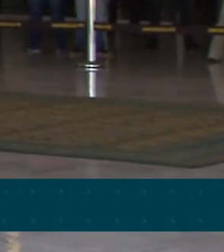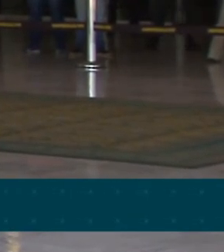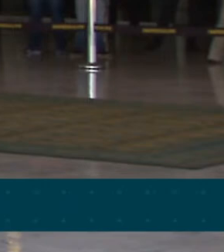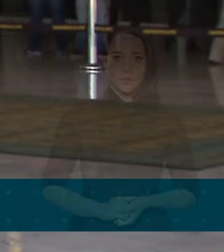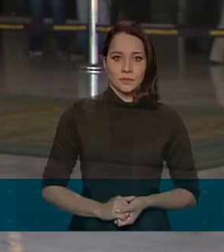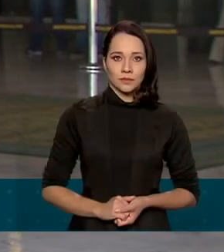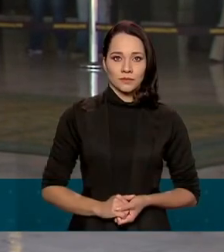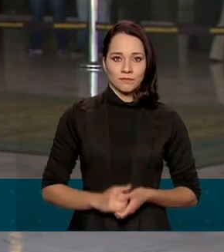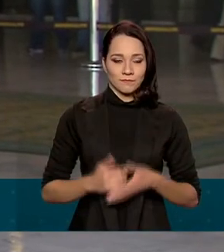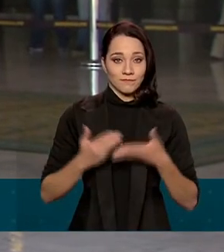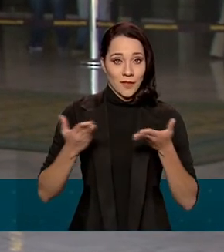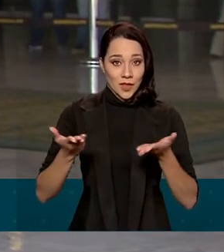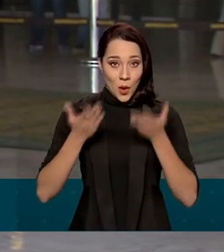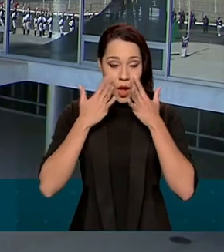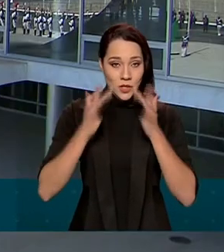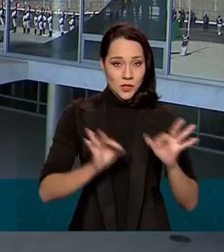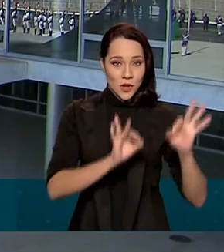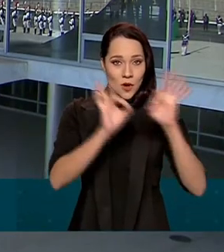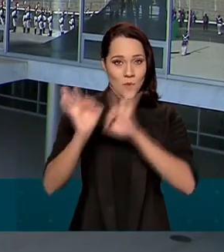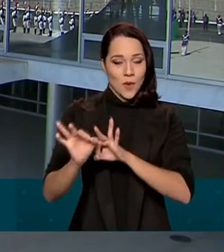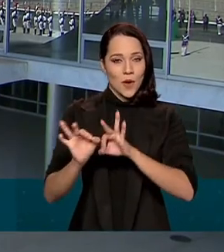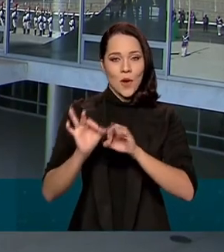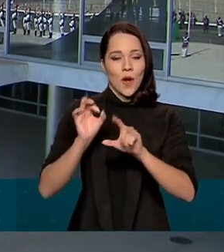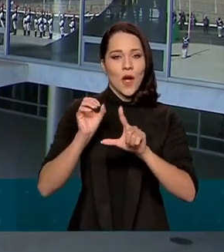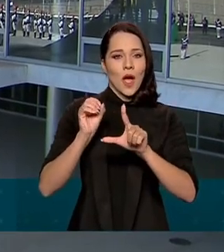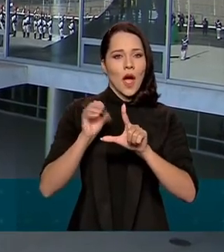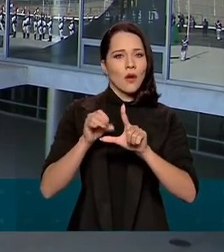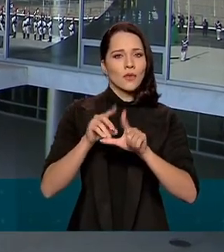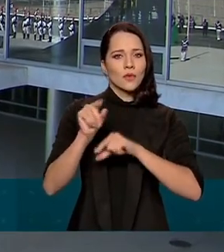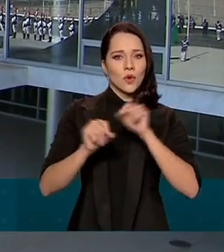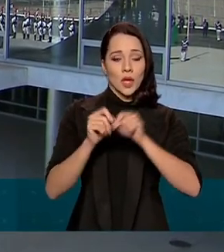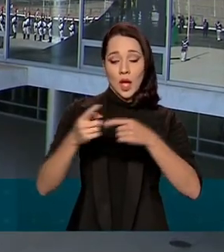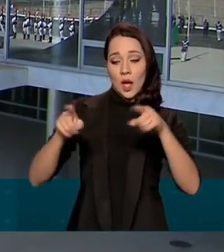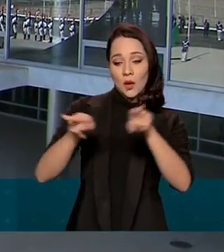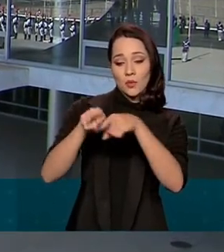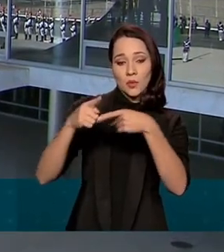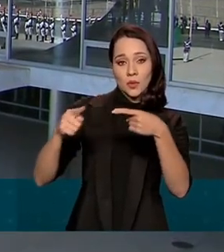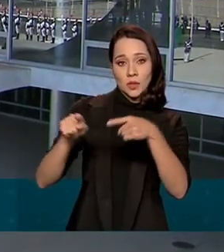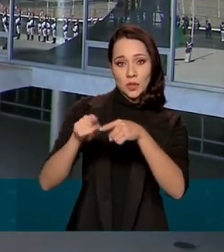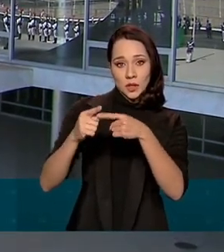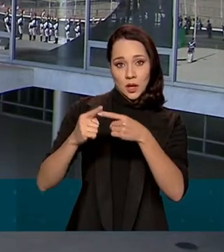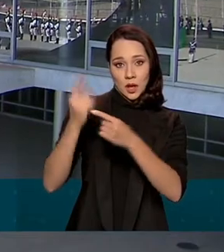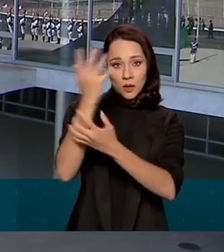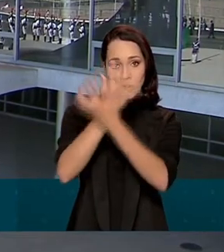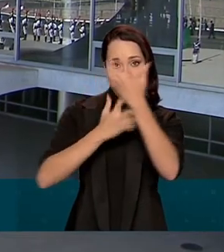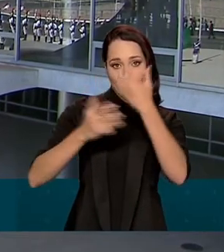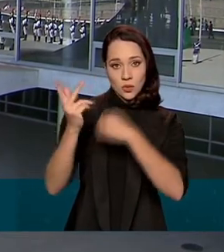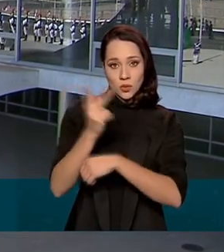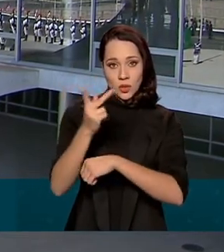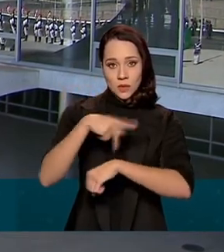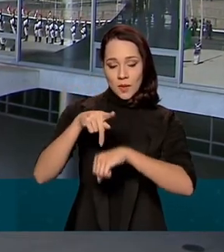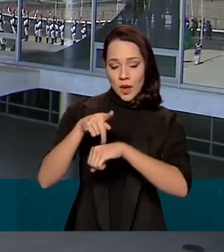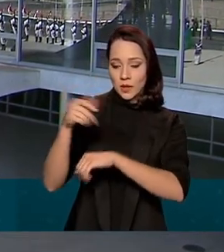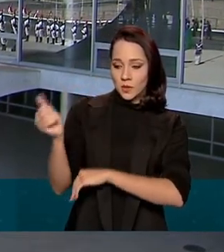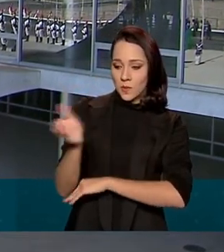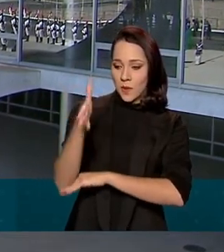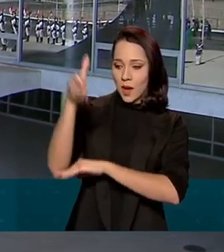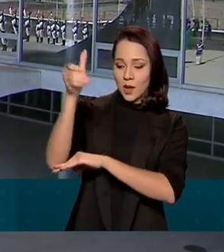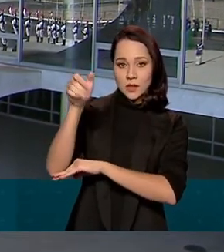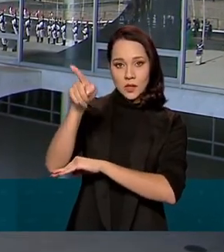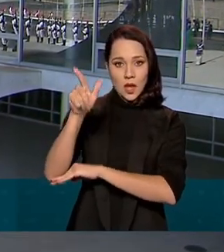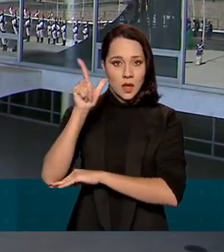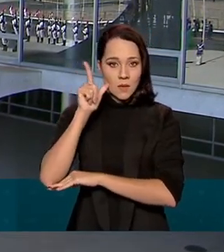Portanto, acompanhamos aí ao vivo a execução dos hinos nacionais dos dois países, da Guiné-Bissau e do Brasil. O presidente